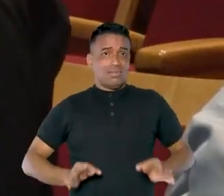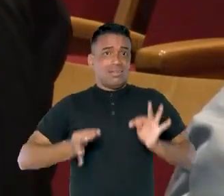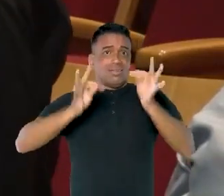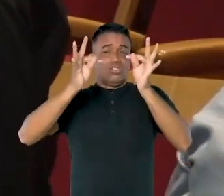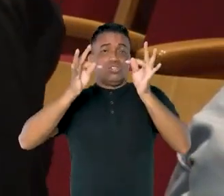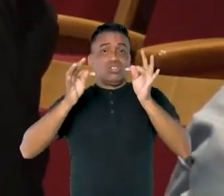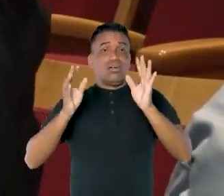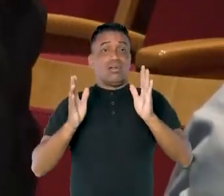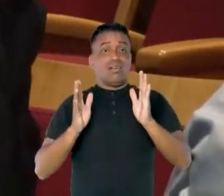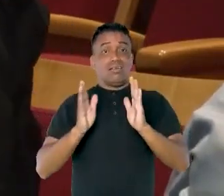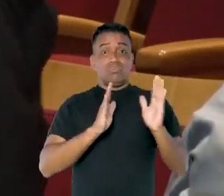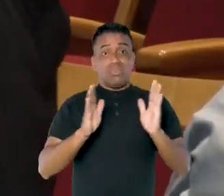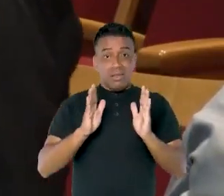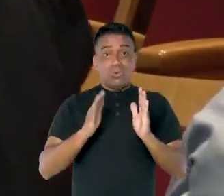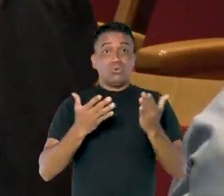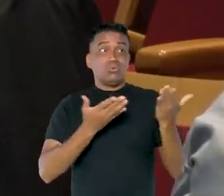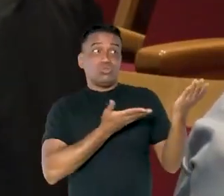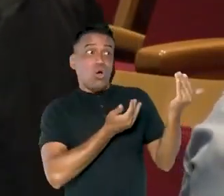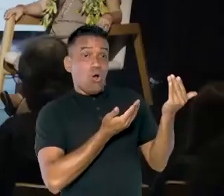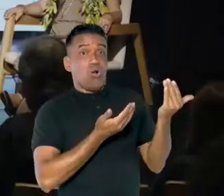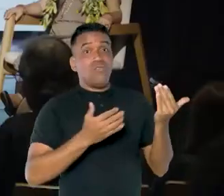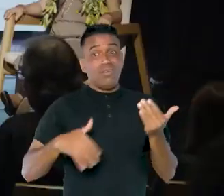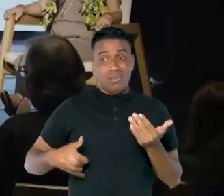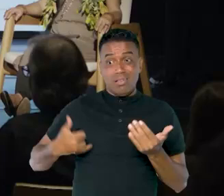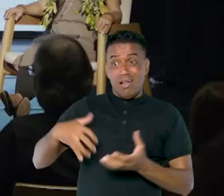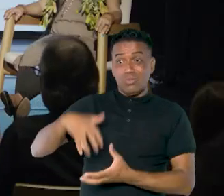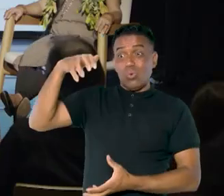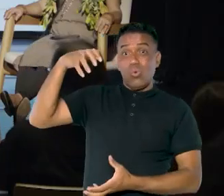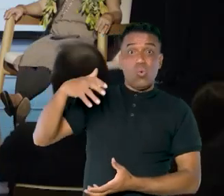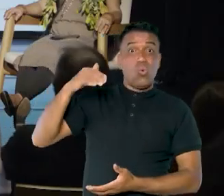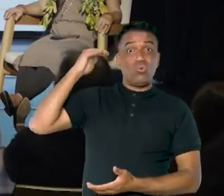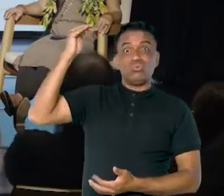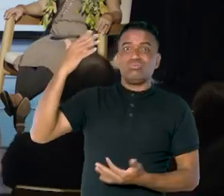intergeracional de valores. É esse comentário.